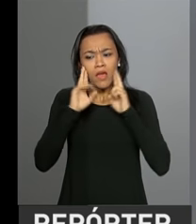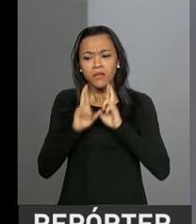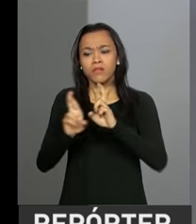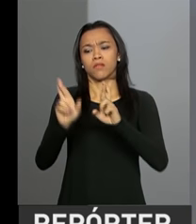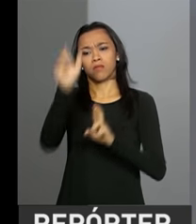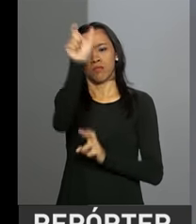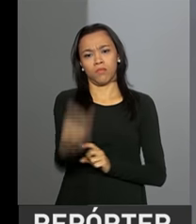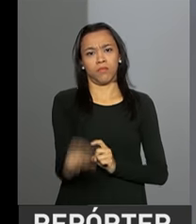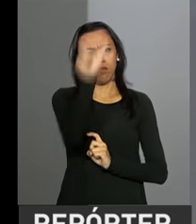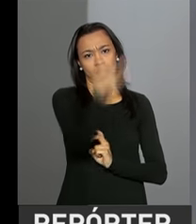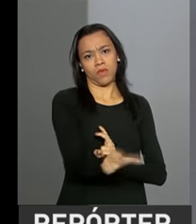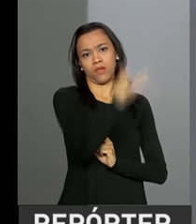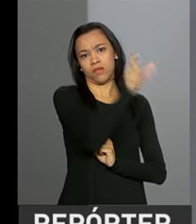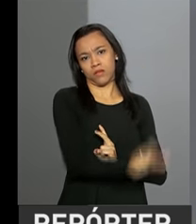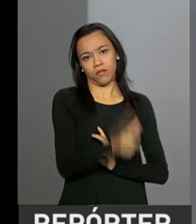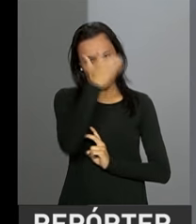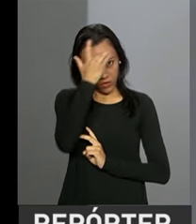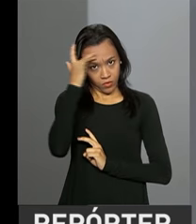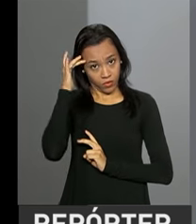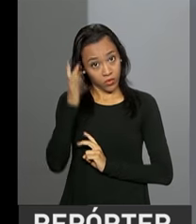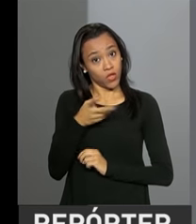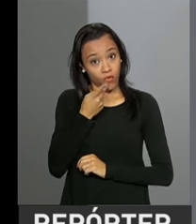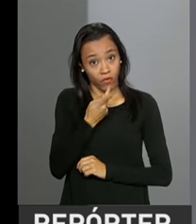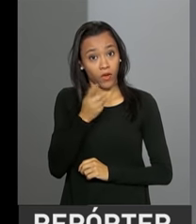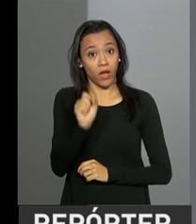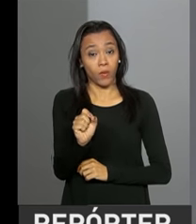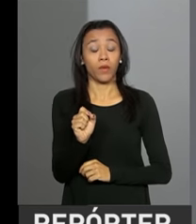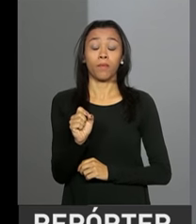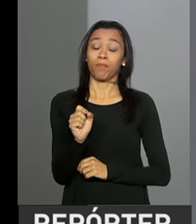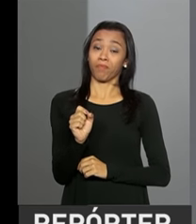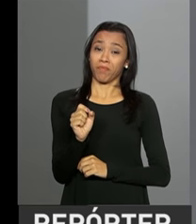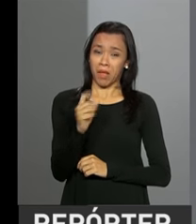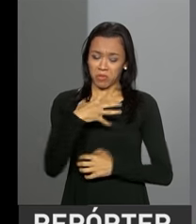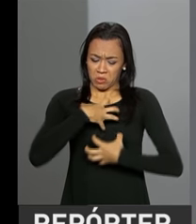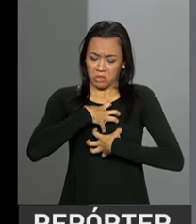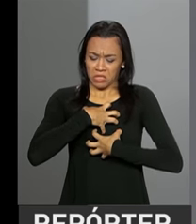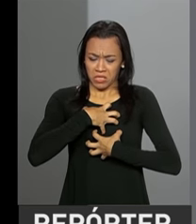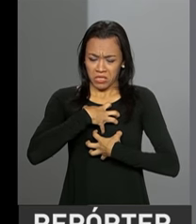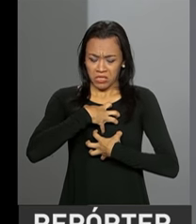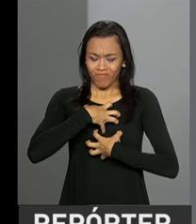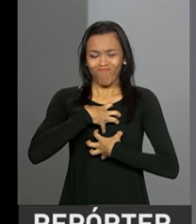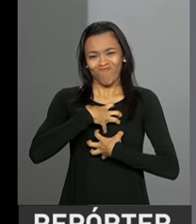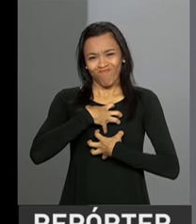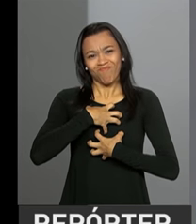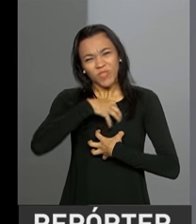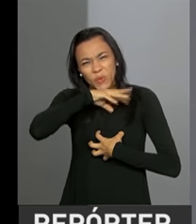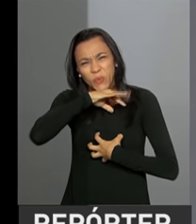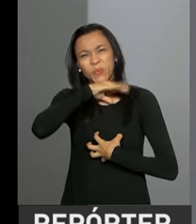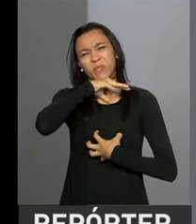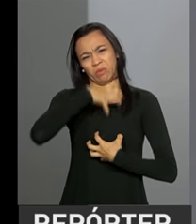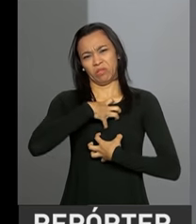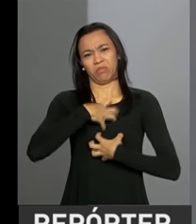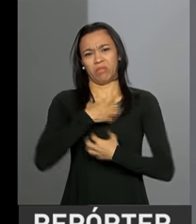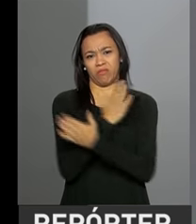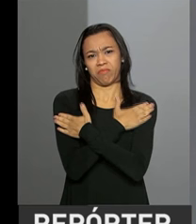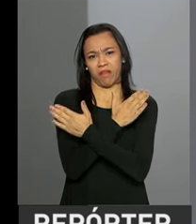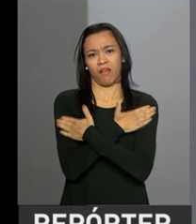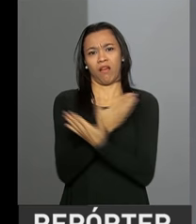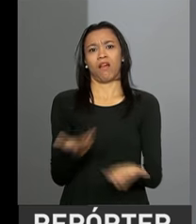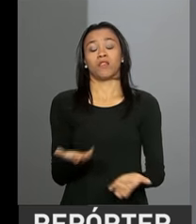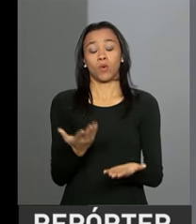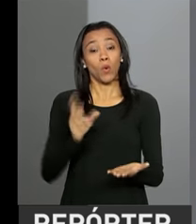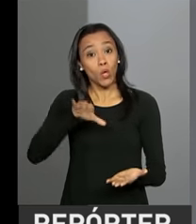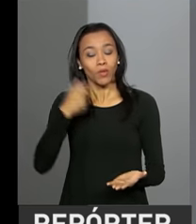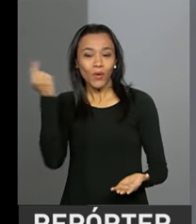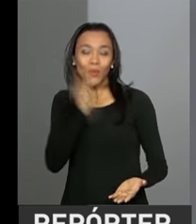da pessoa humana. E ora, volto a dizer, nada mais indigno do que aquele que está desempregado. Ele recupera a sua